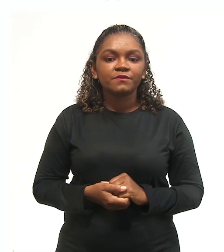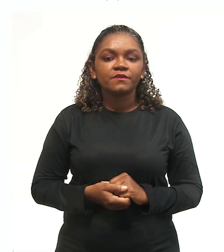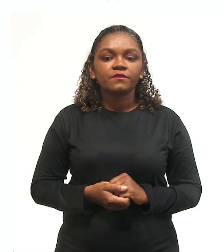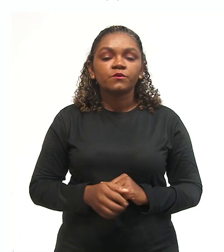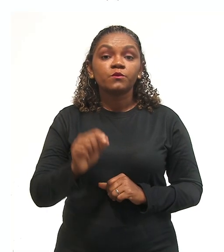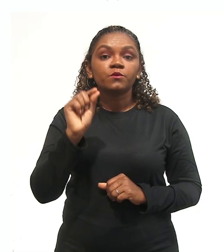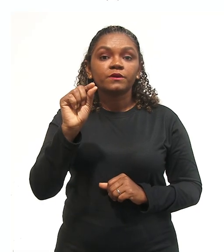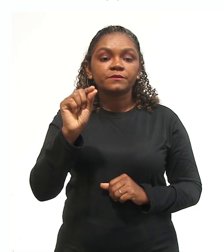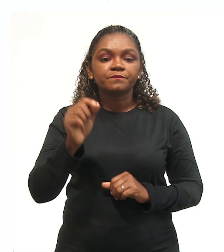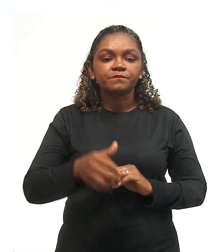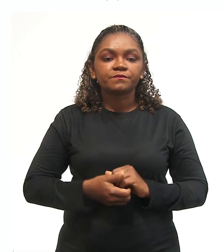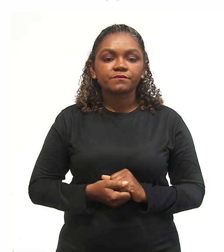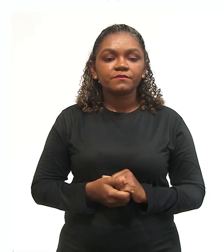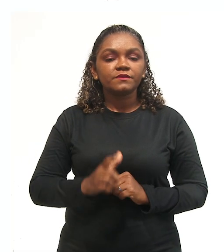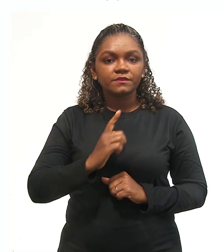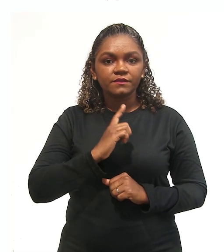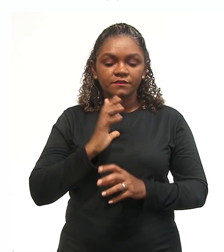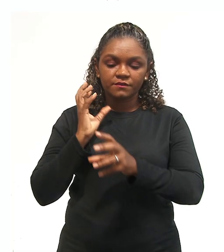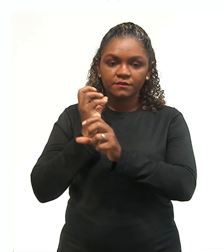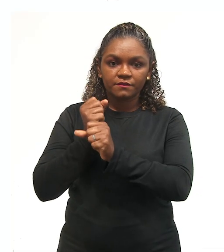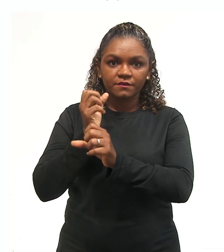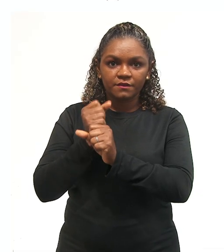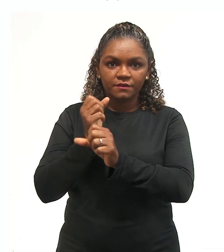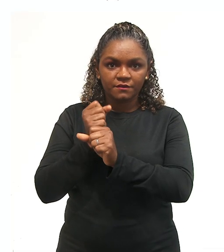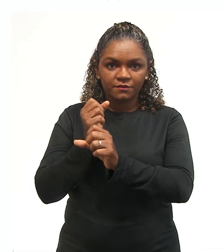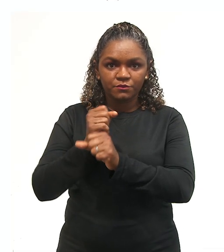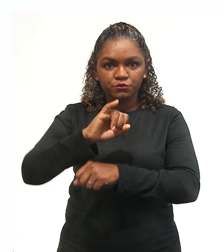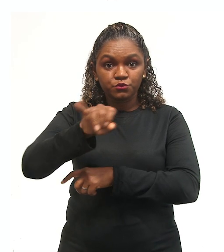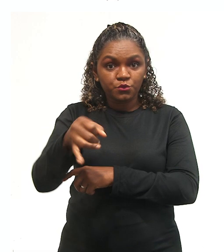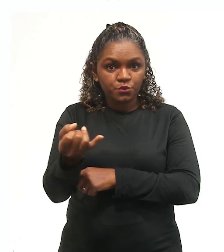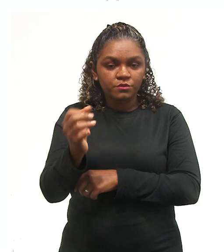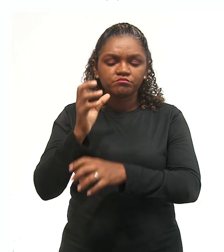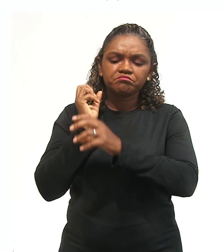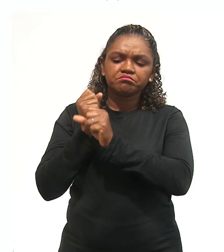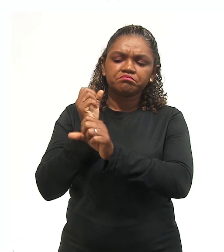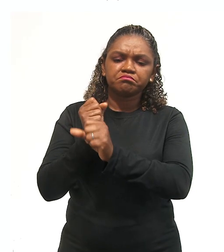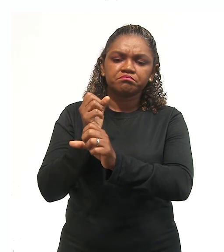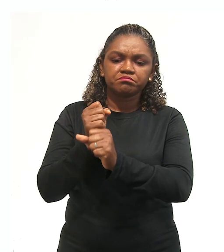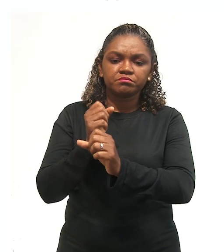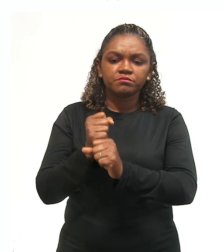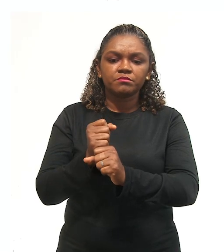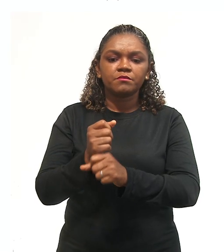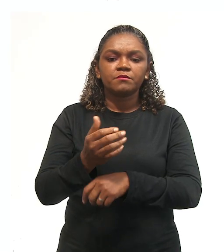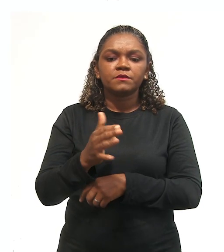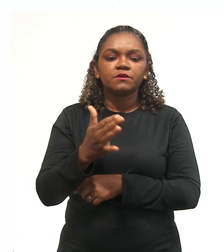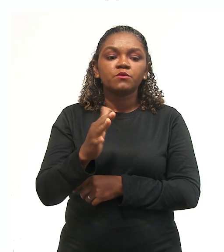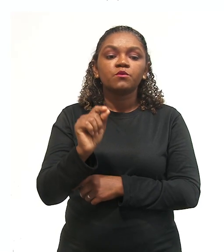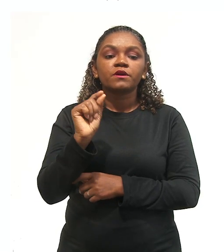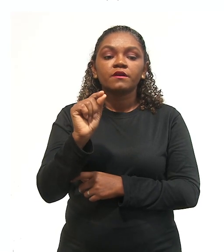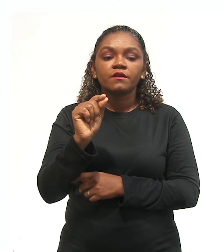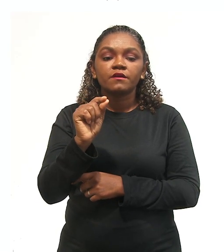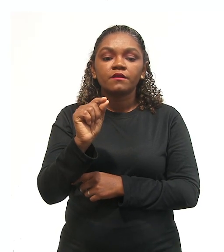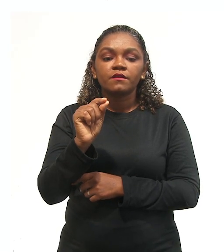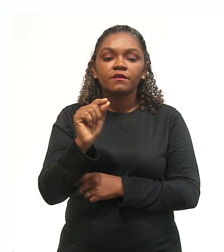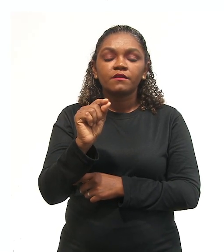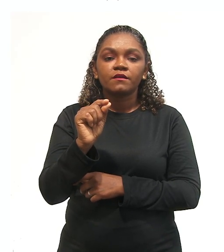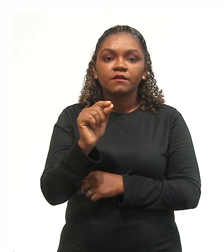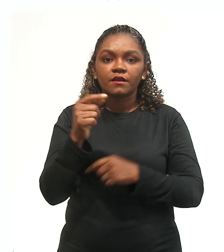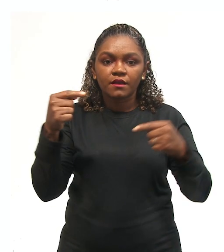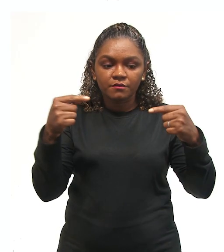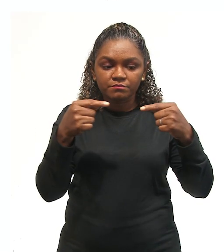observa que no cálculo dos juros de cada ano, a taxa, essa taxa,